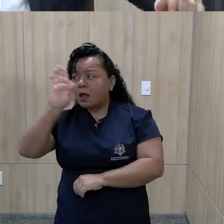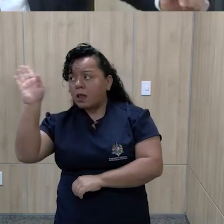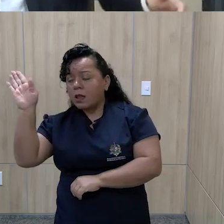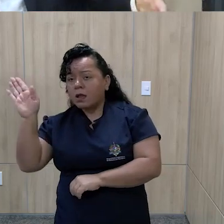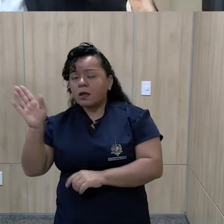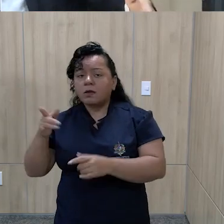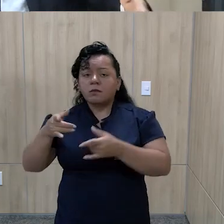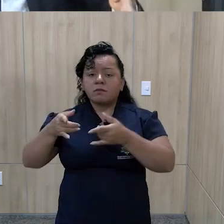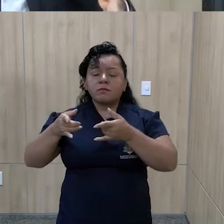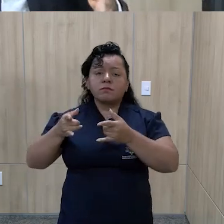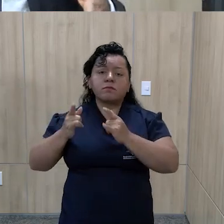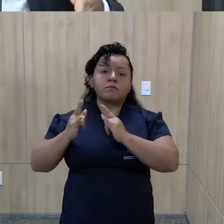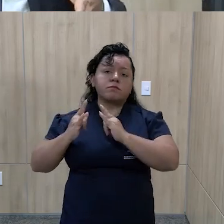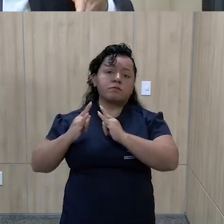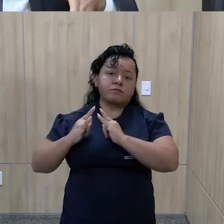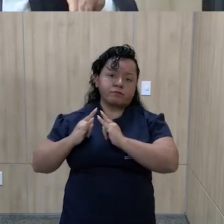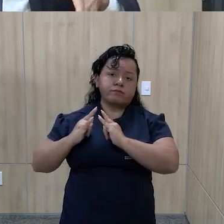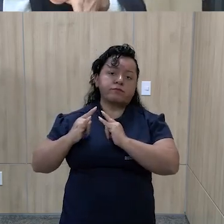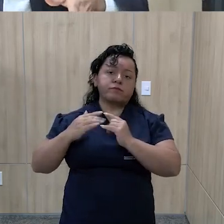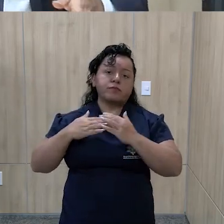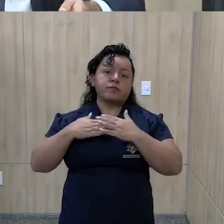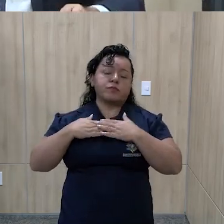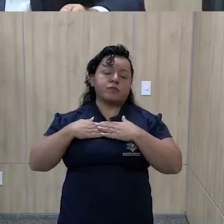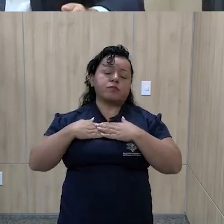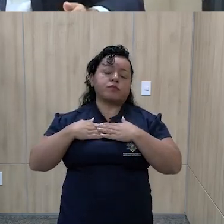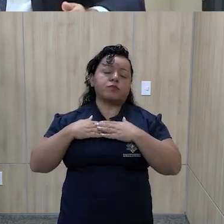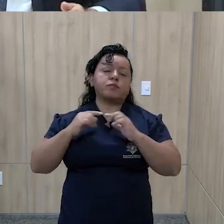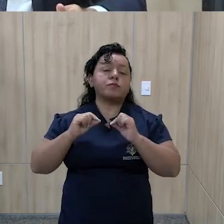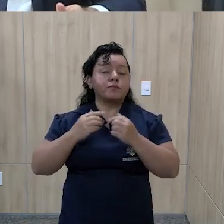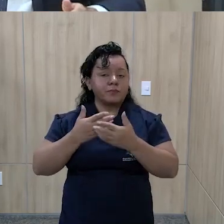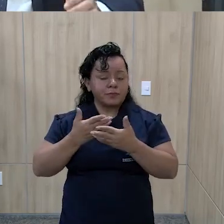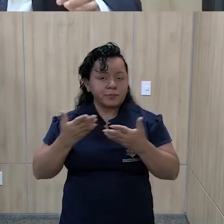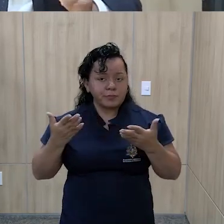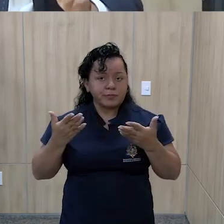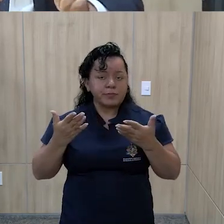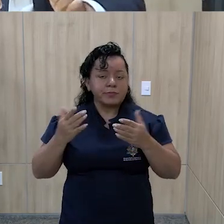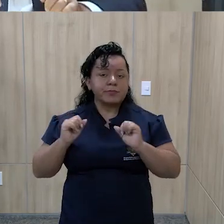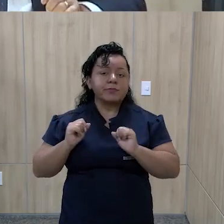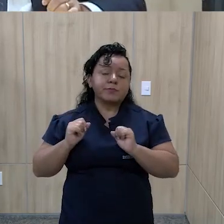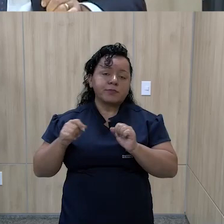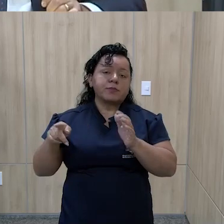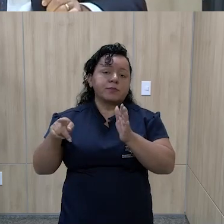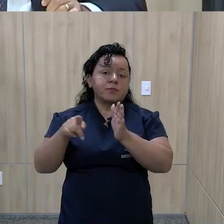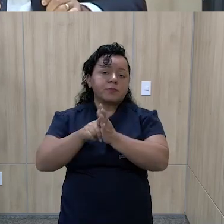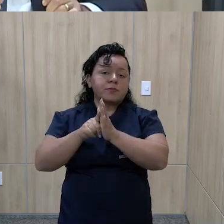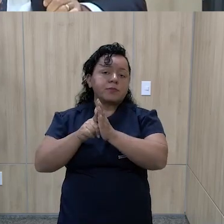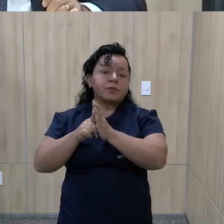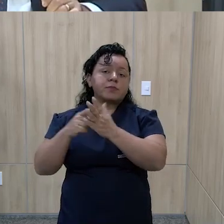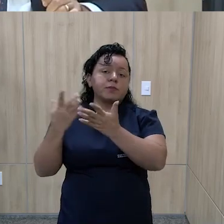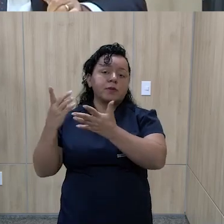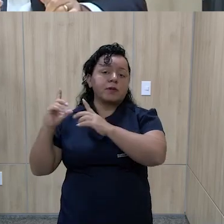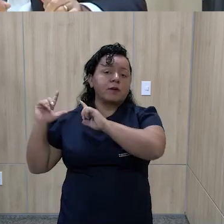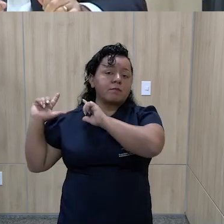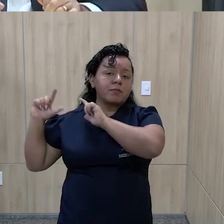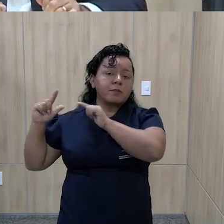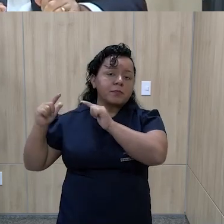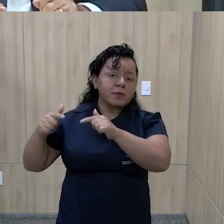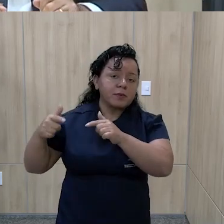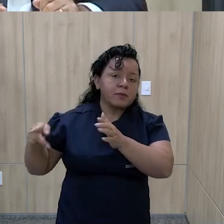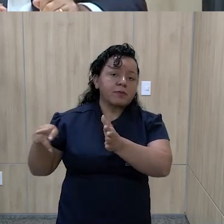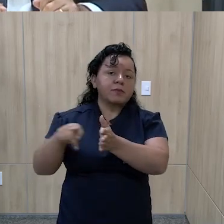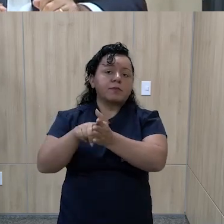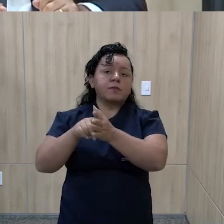comparecerem ao funeral daquele que é só a árvore genealógica então